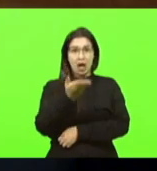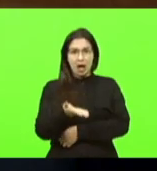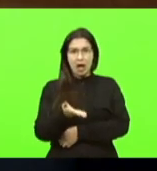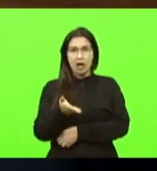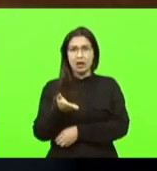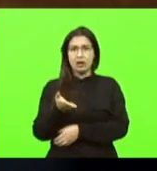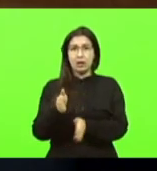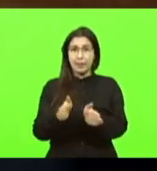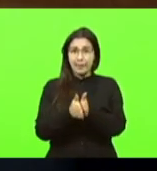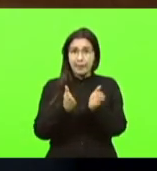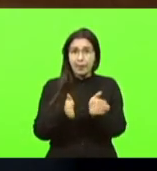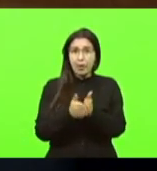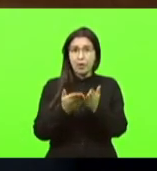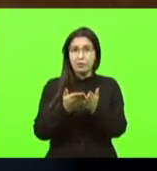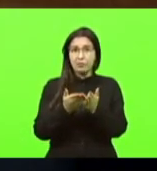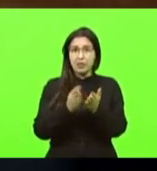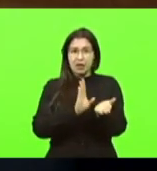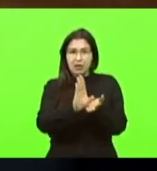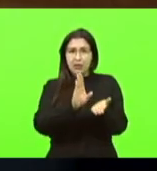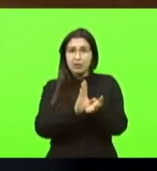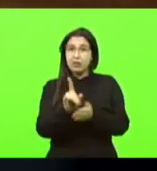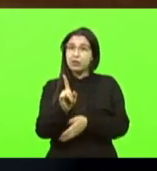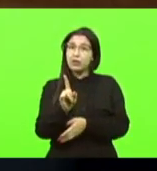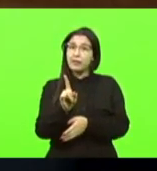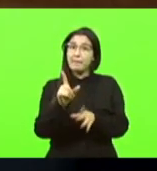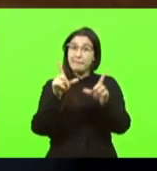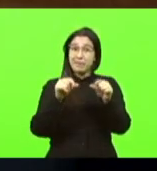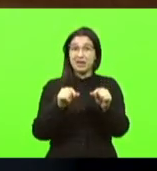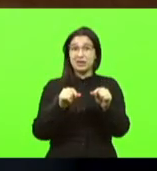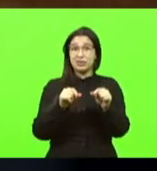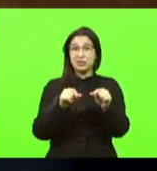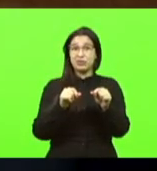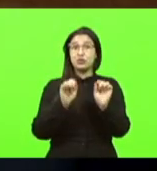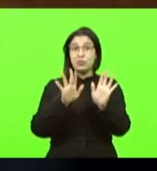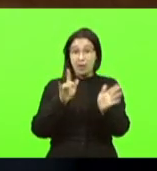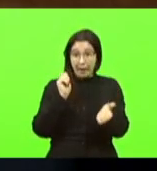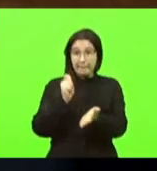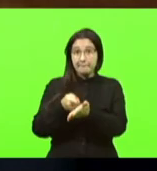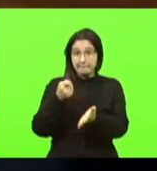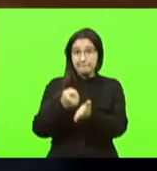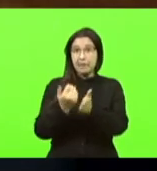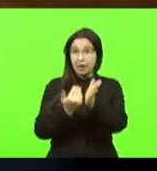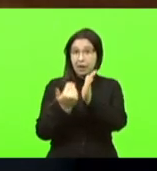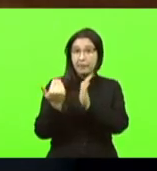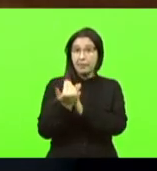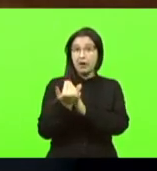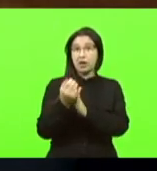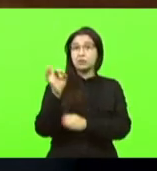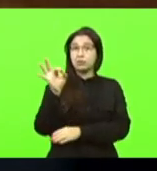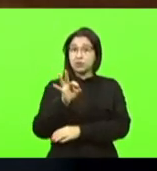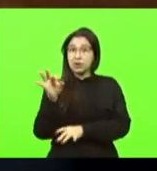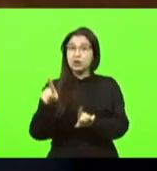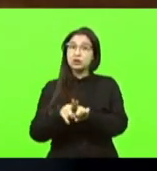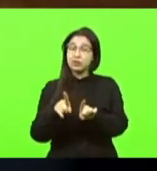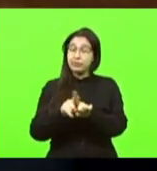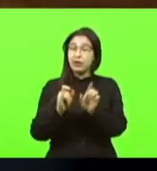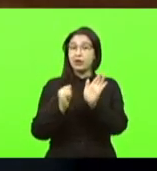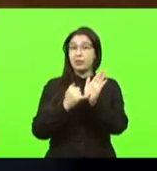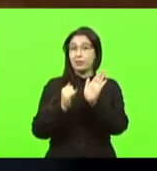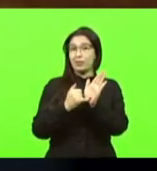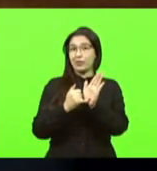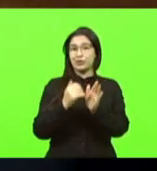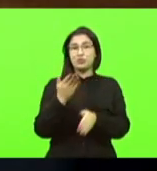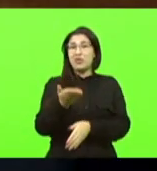paga as alíquotas não só de previdência como também os impostos porque sobre